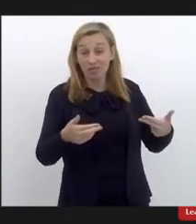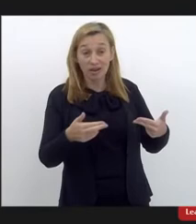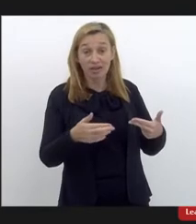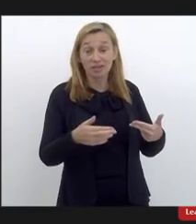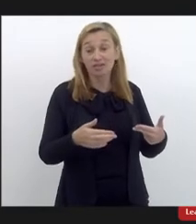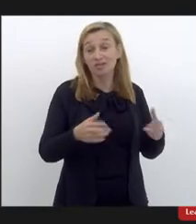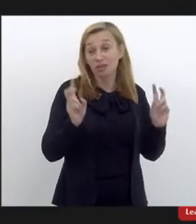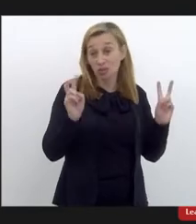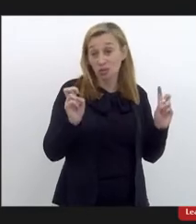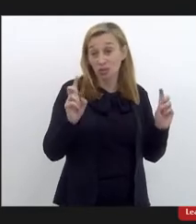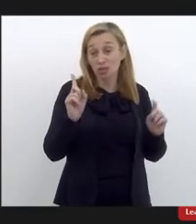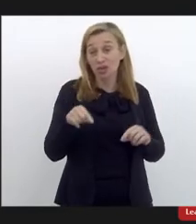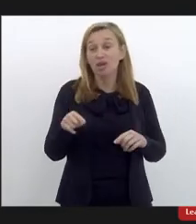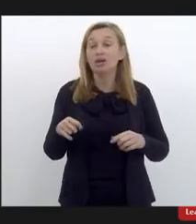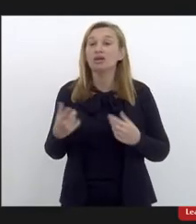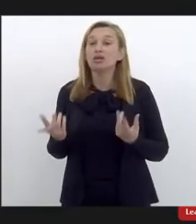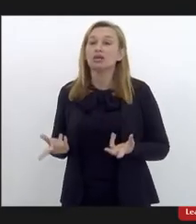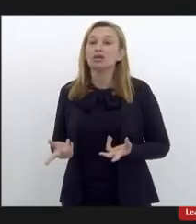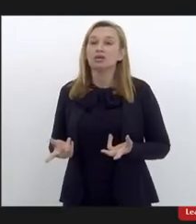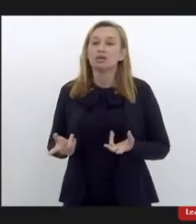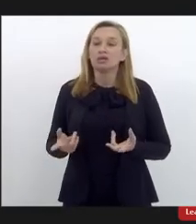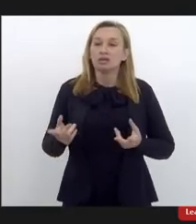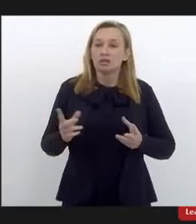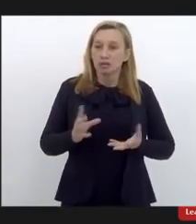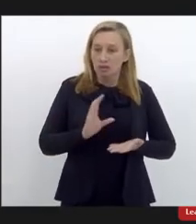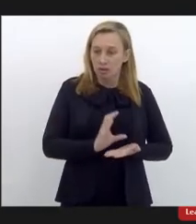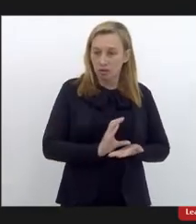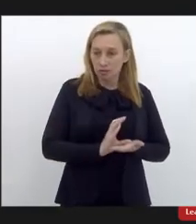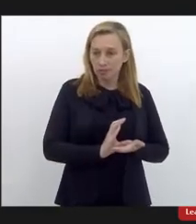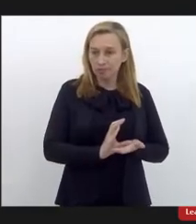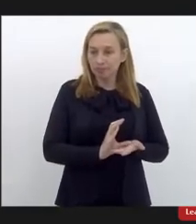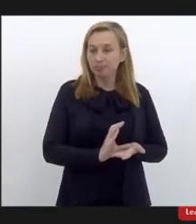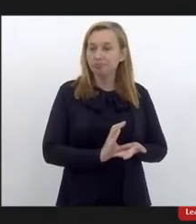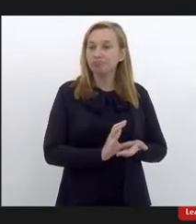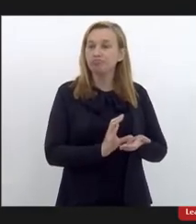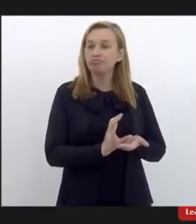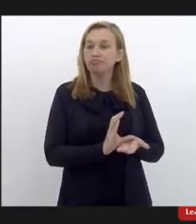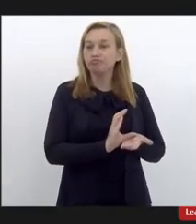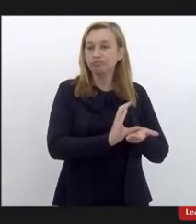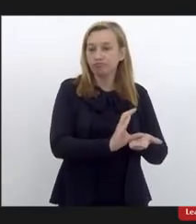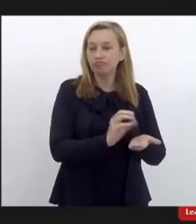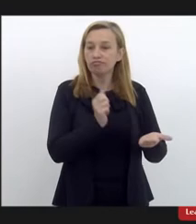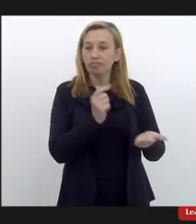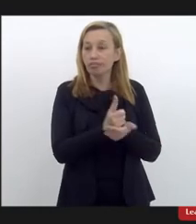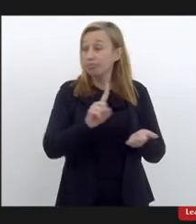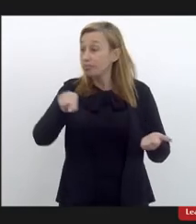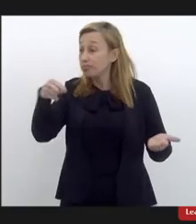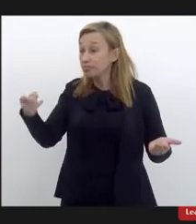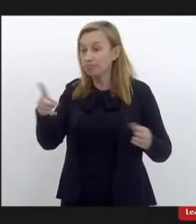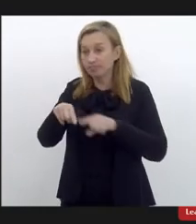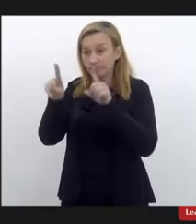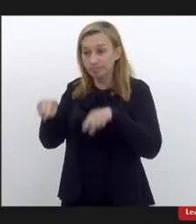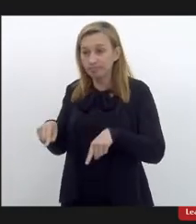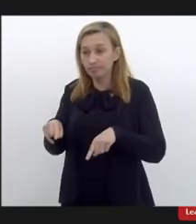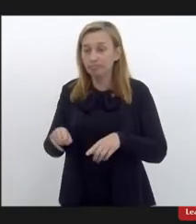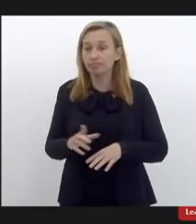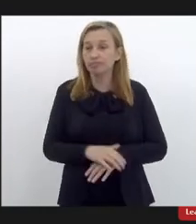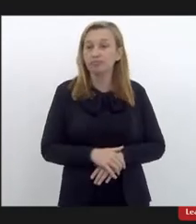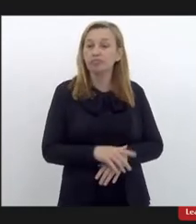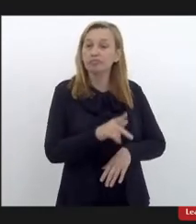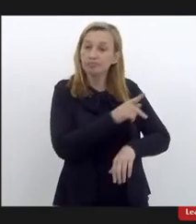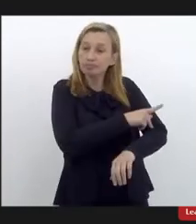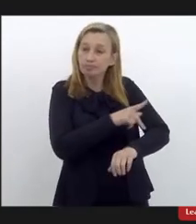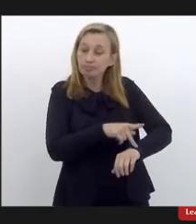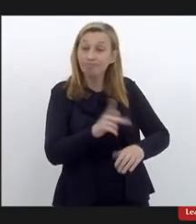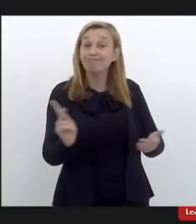situações, entre elas a questão aí dos benefícios, né, dos auxílios que são pagos a outros servidores. E no caso do pedagogo